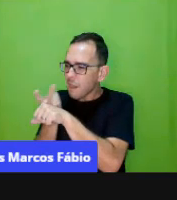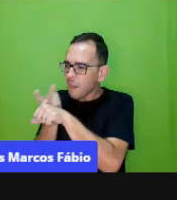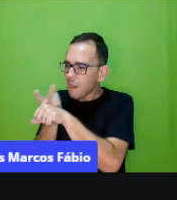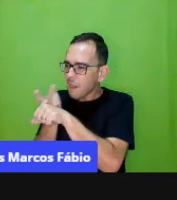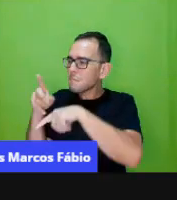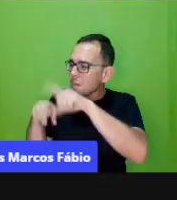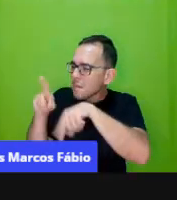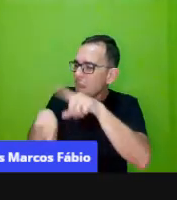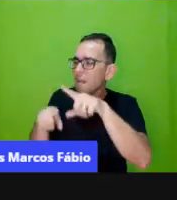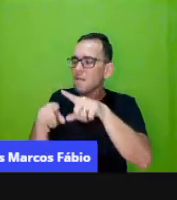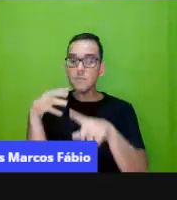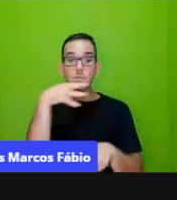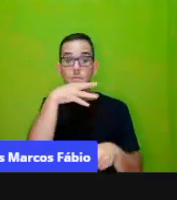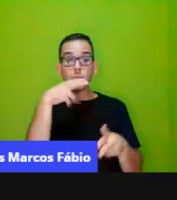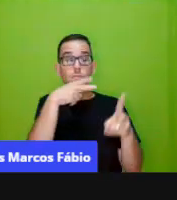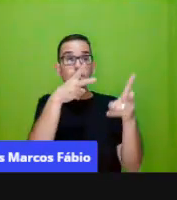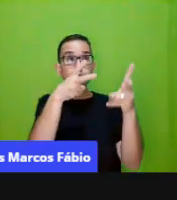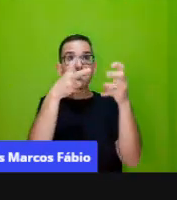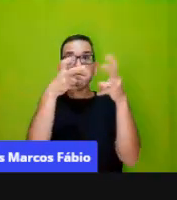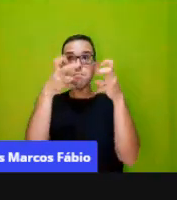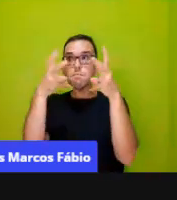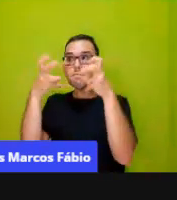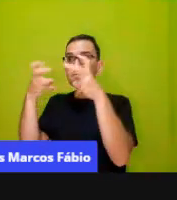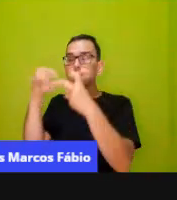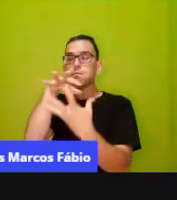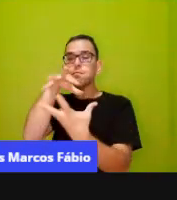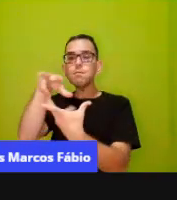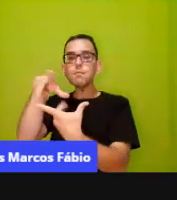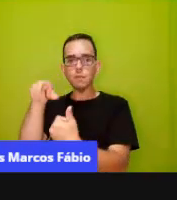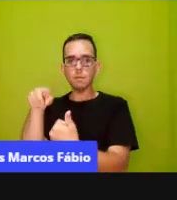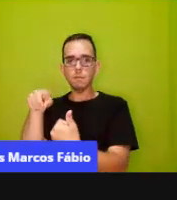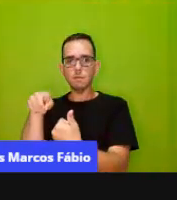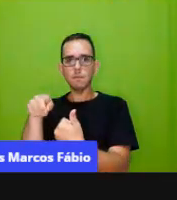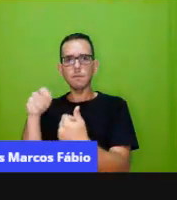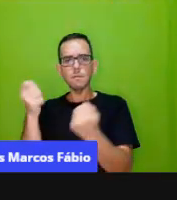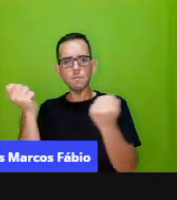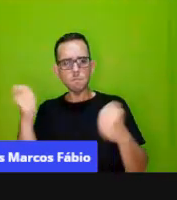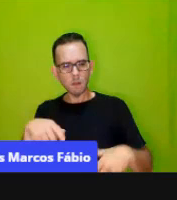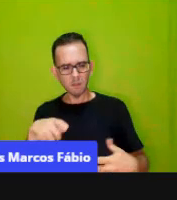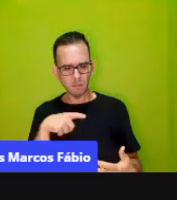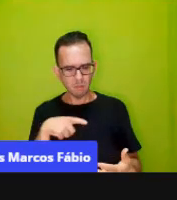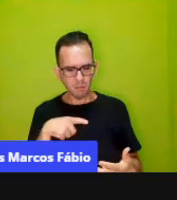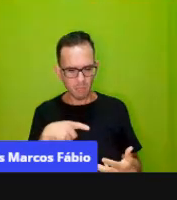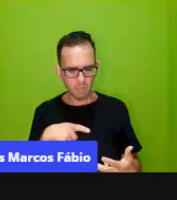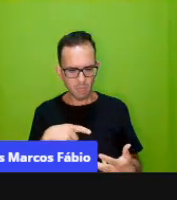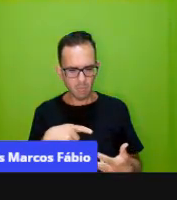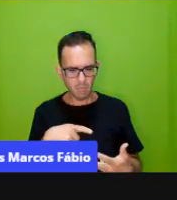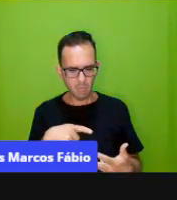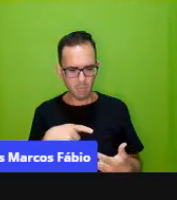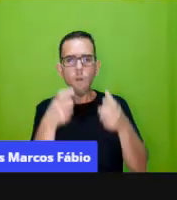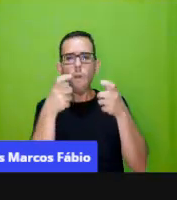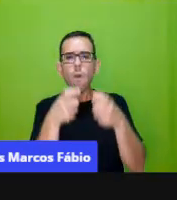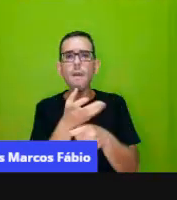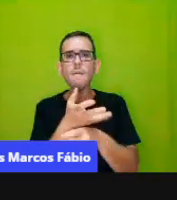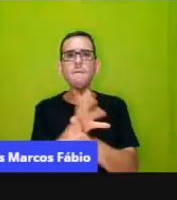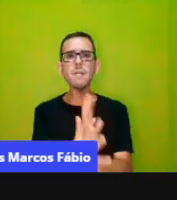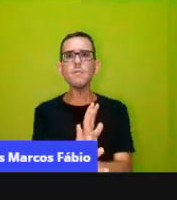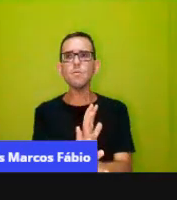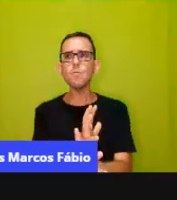objetos, perceber o mundo. E isso, num lugar com cimento frio, se frustra, porque ele vai fuçar o